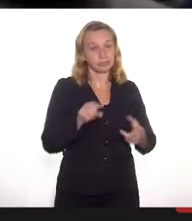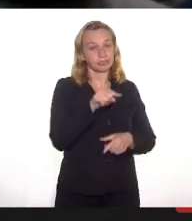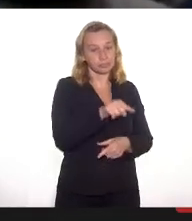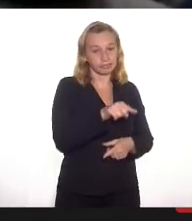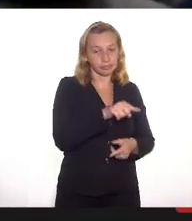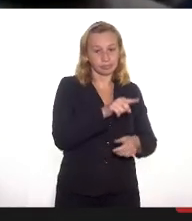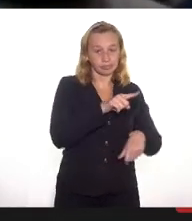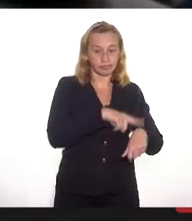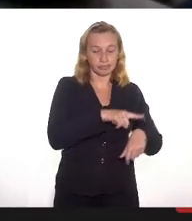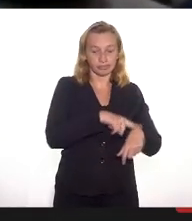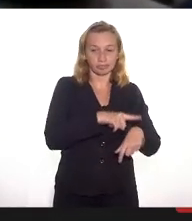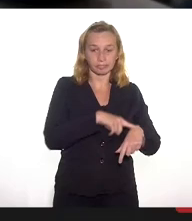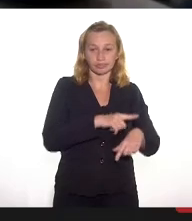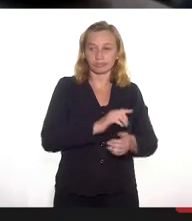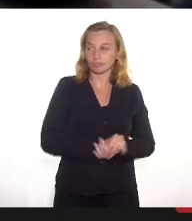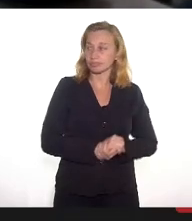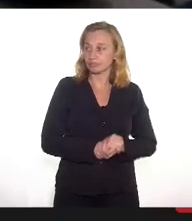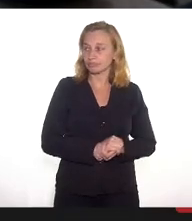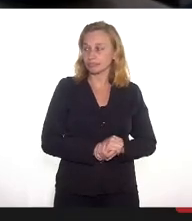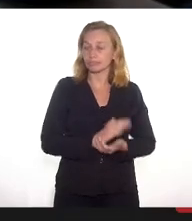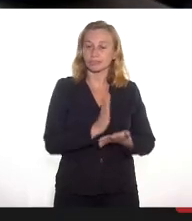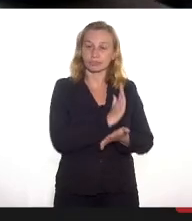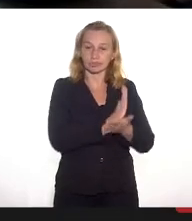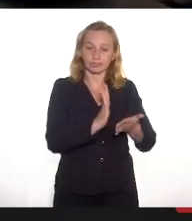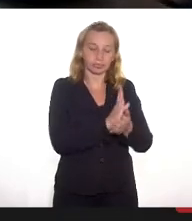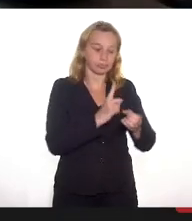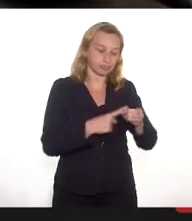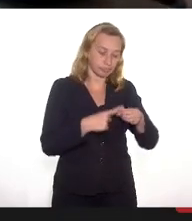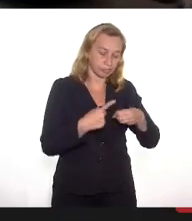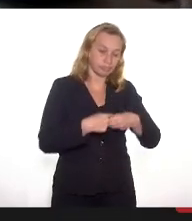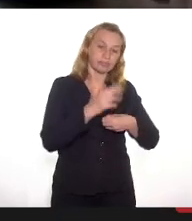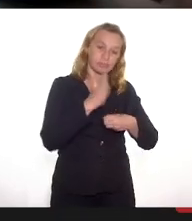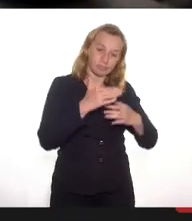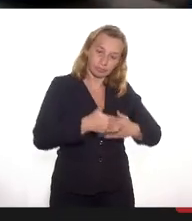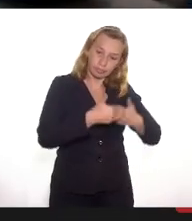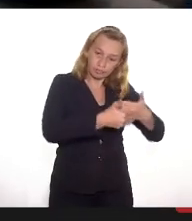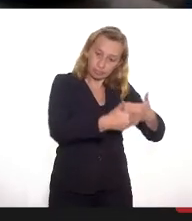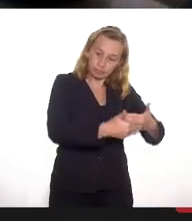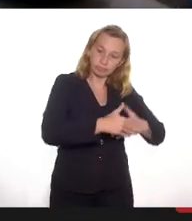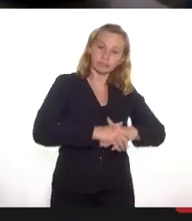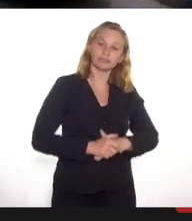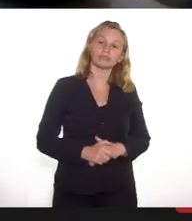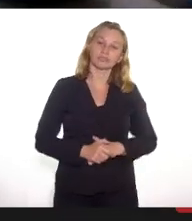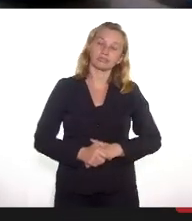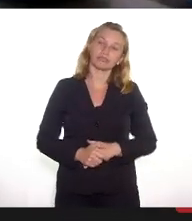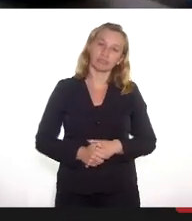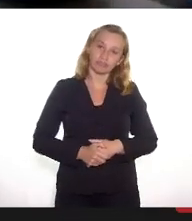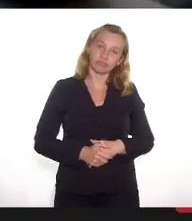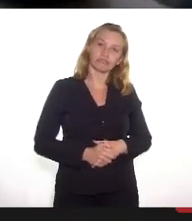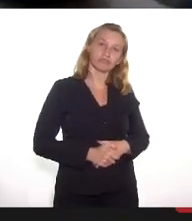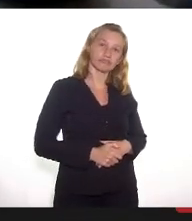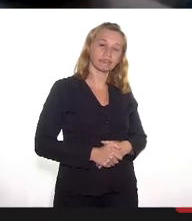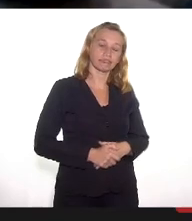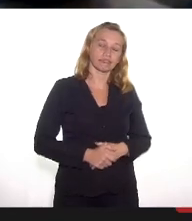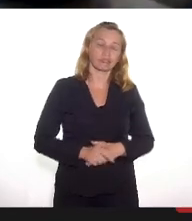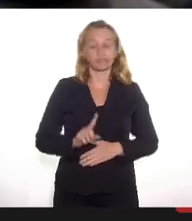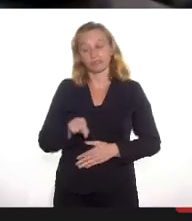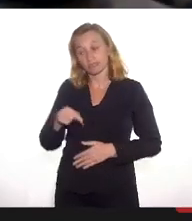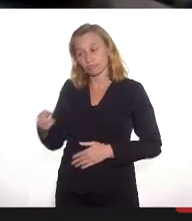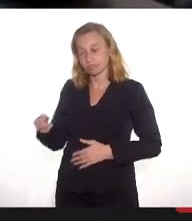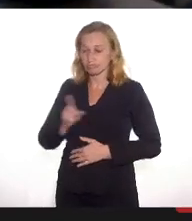naquela ocasião ficou acordado por que alguns municípios já estavam avançados na comunidades e deficiência permanente